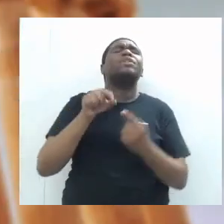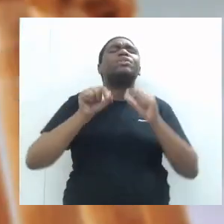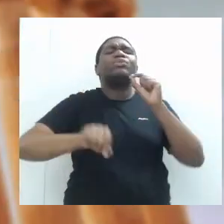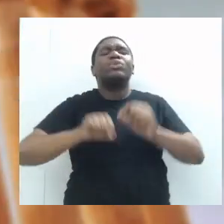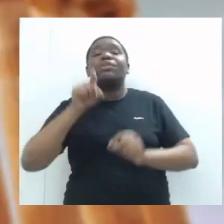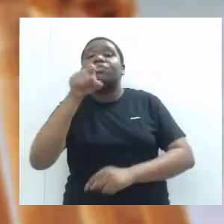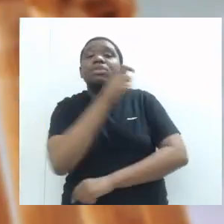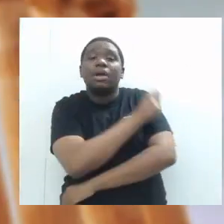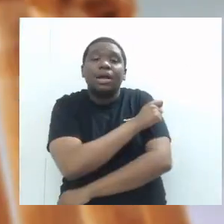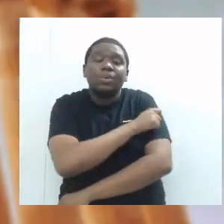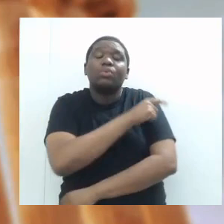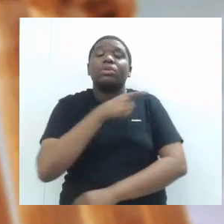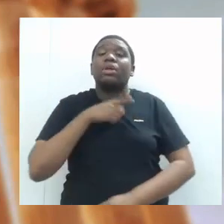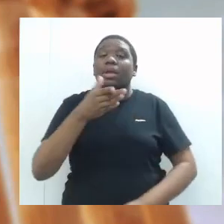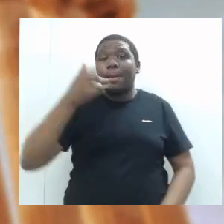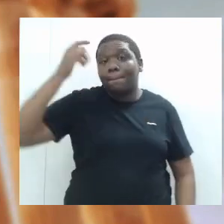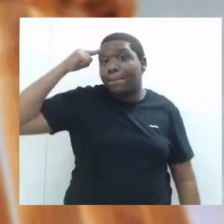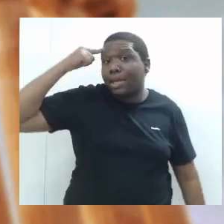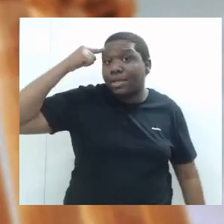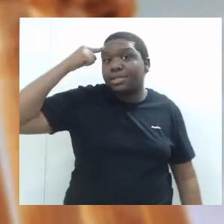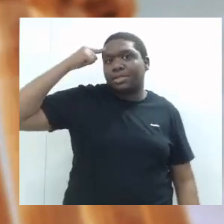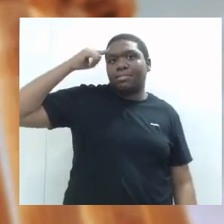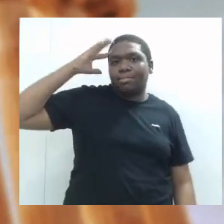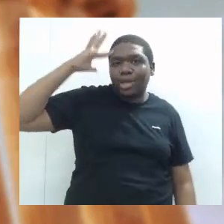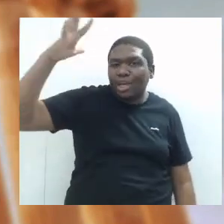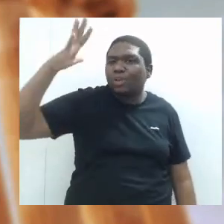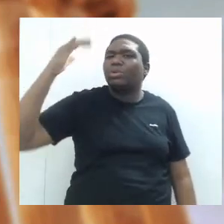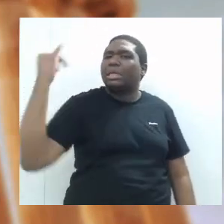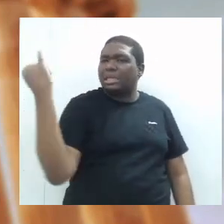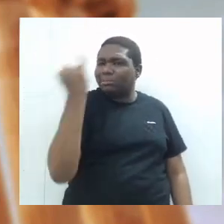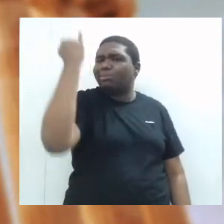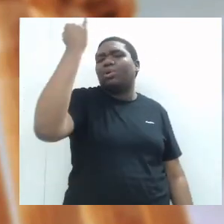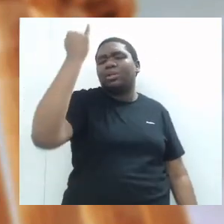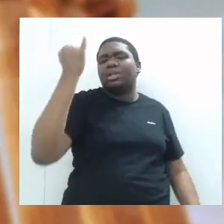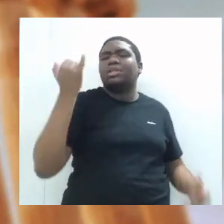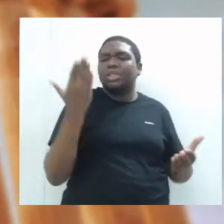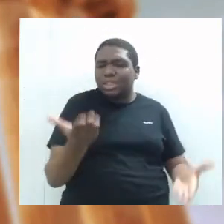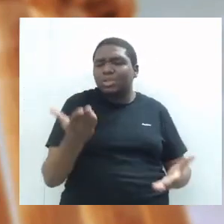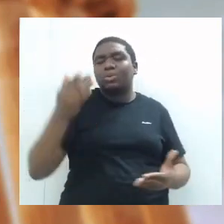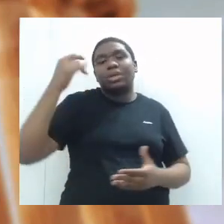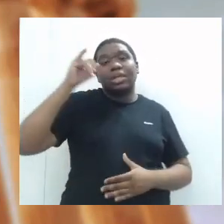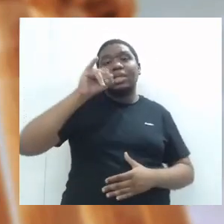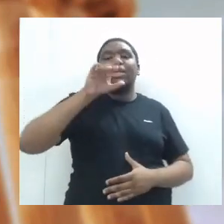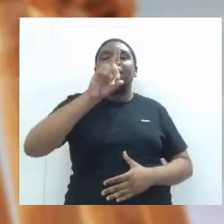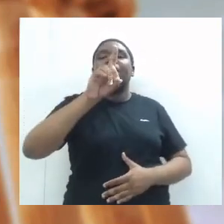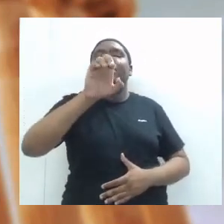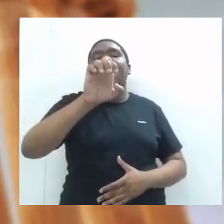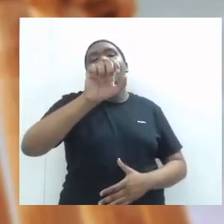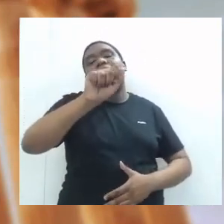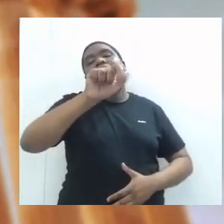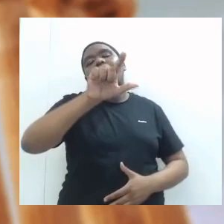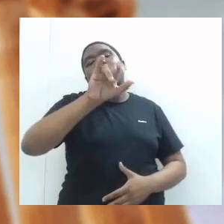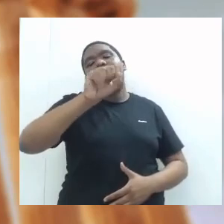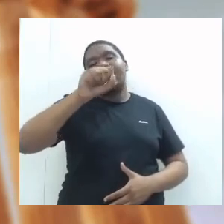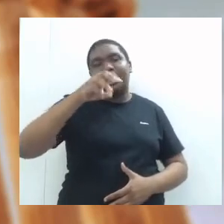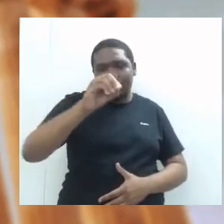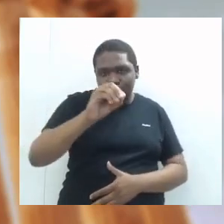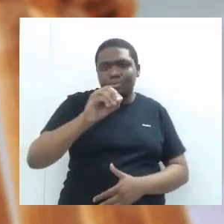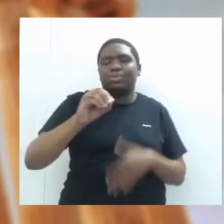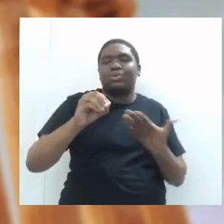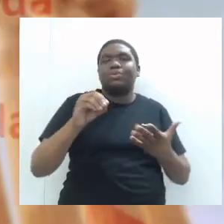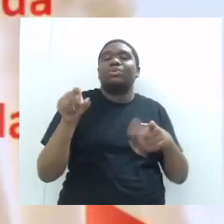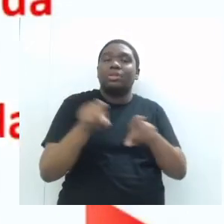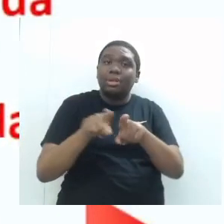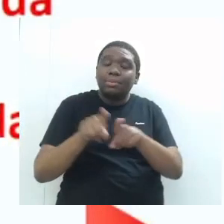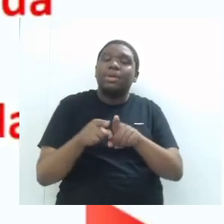busca esse pensamento. Então, um ponto importante é essa questão do idealismo. Na tela, ainda trago